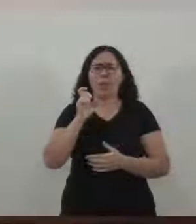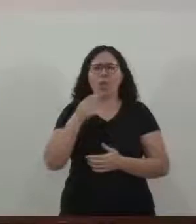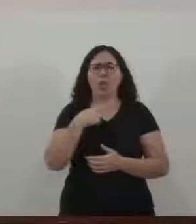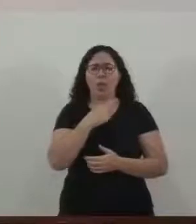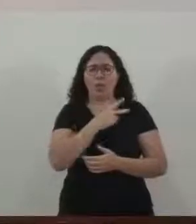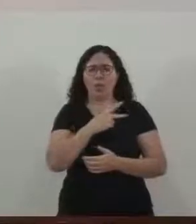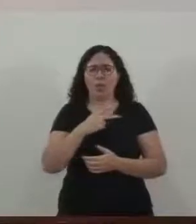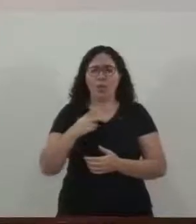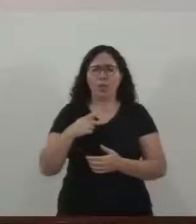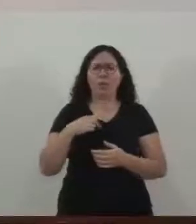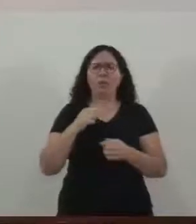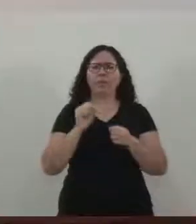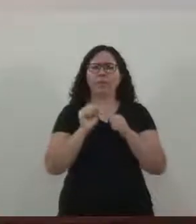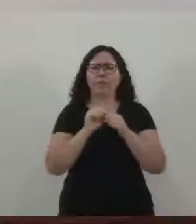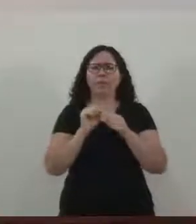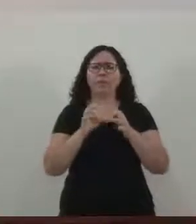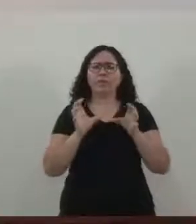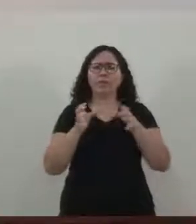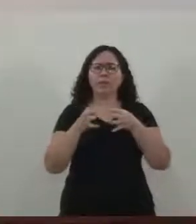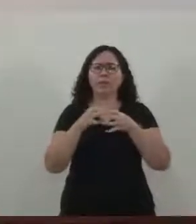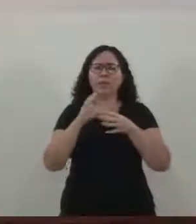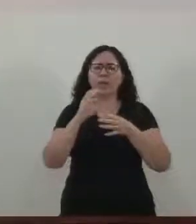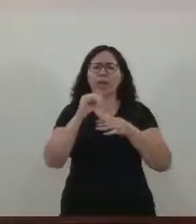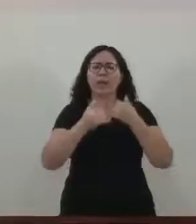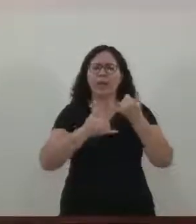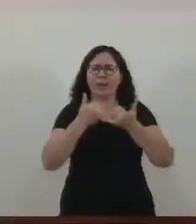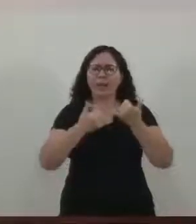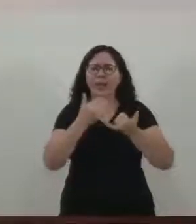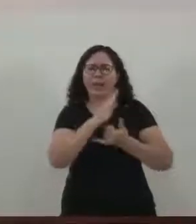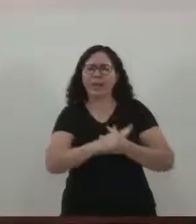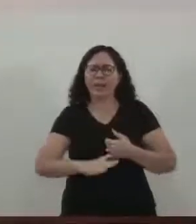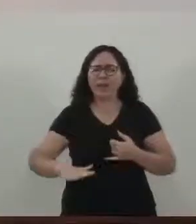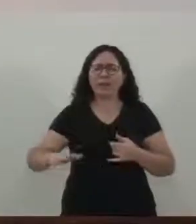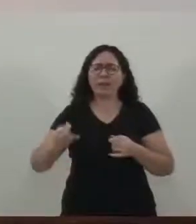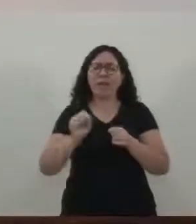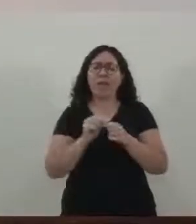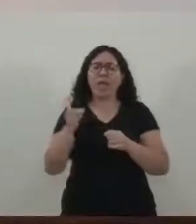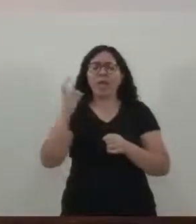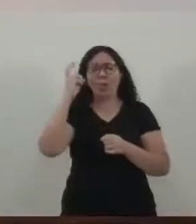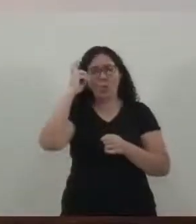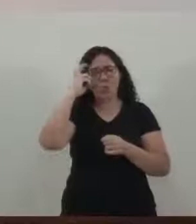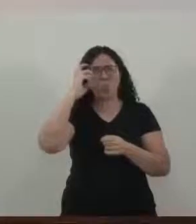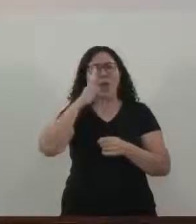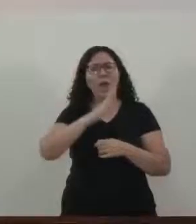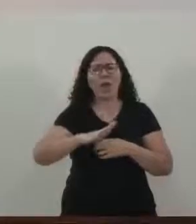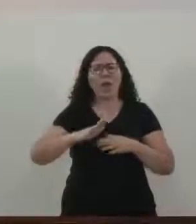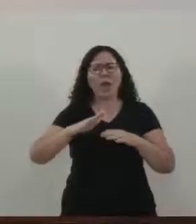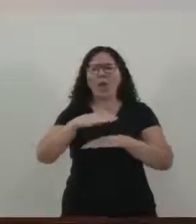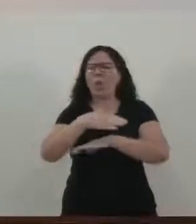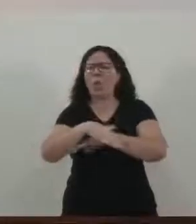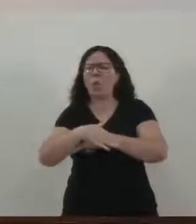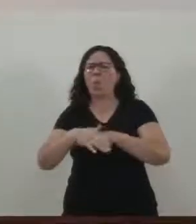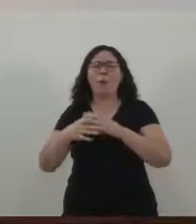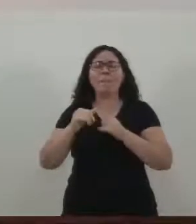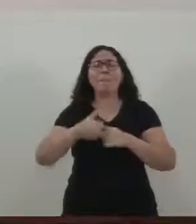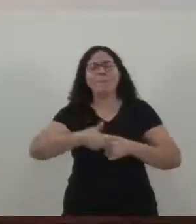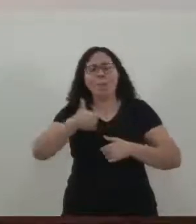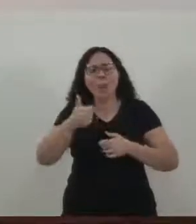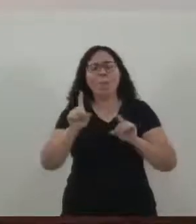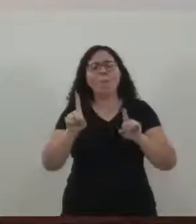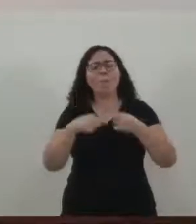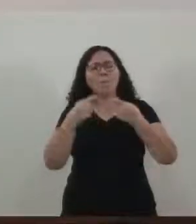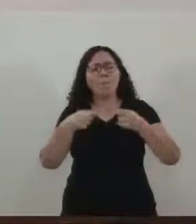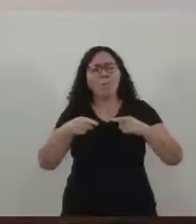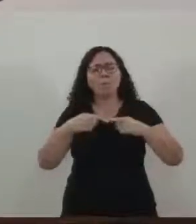Nil Ramos, atrás da fanfarra da capela para aquelas molecadas, porque a gente fazendo isso é cultura e temos essas molecadas da rua quando elas se envolvem com música. E